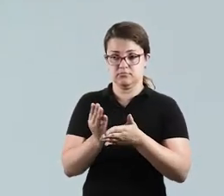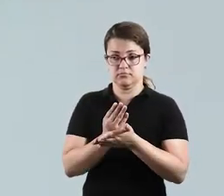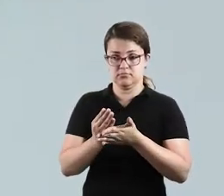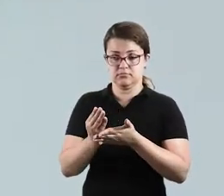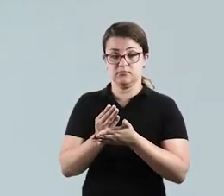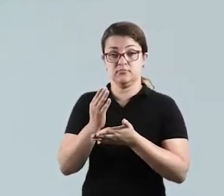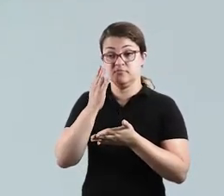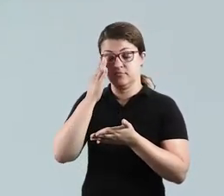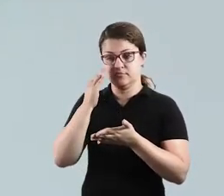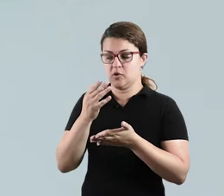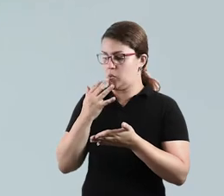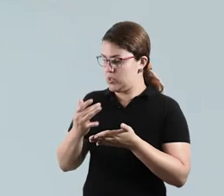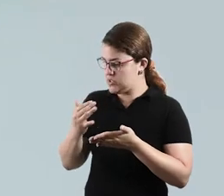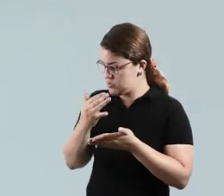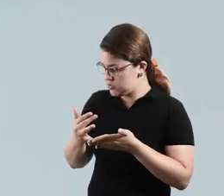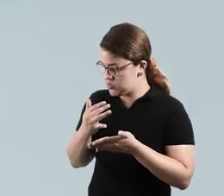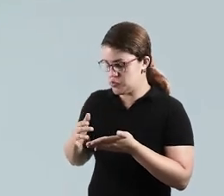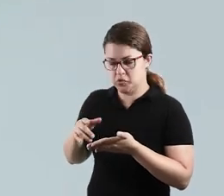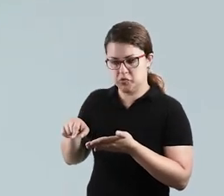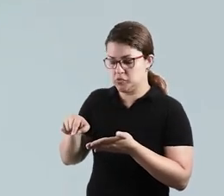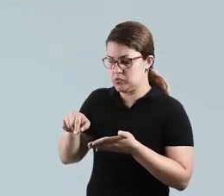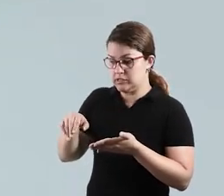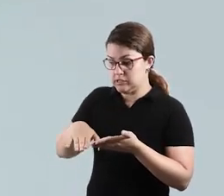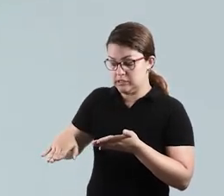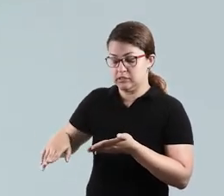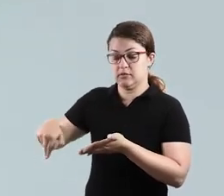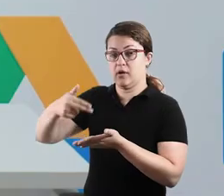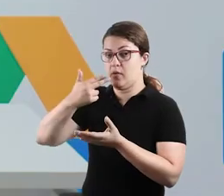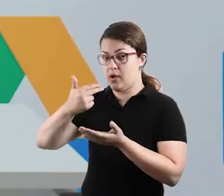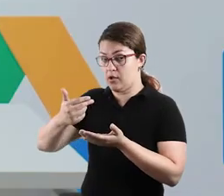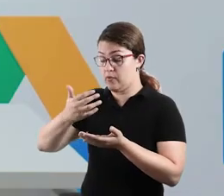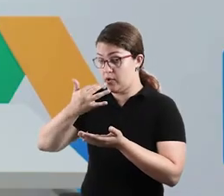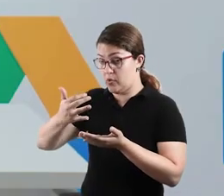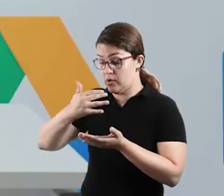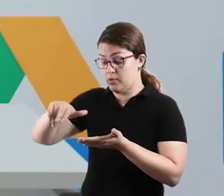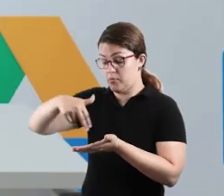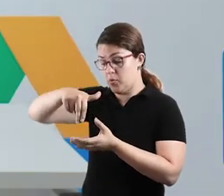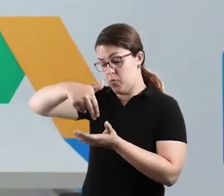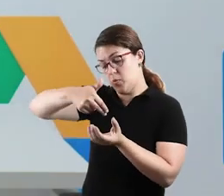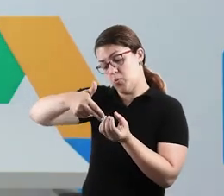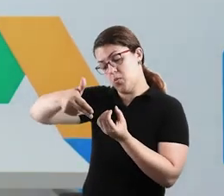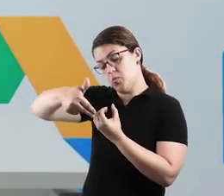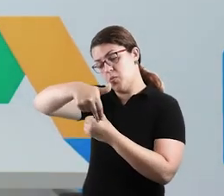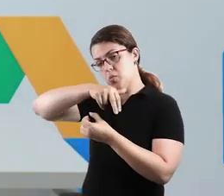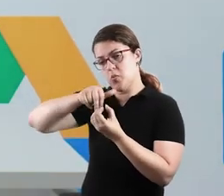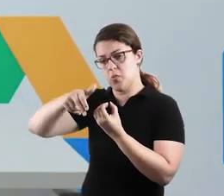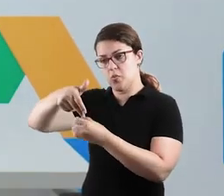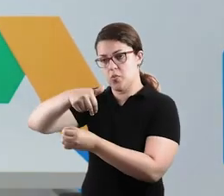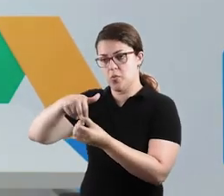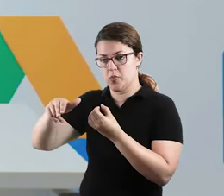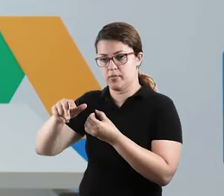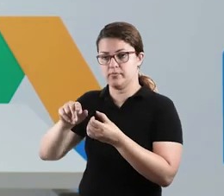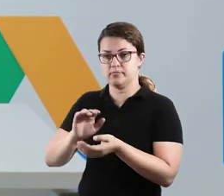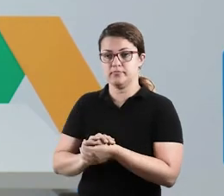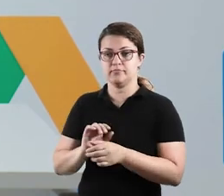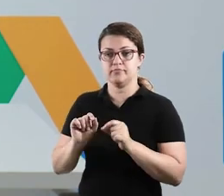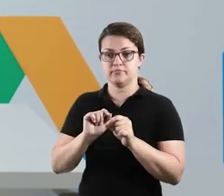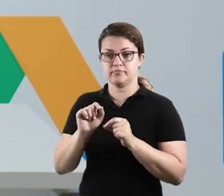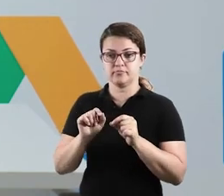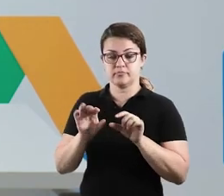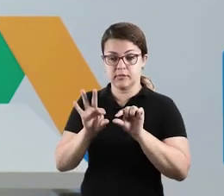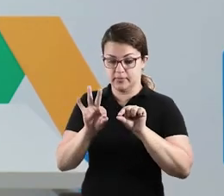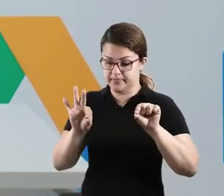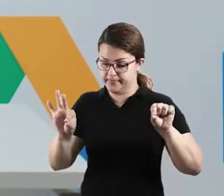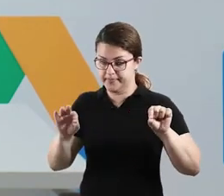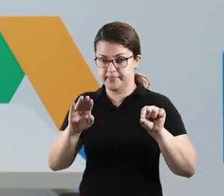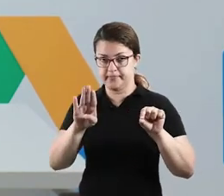criança pintar bem coloridinho, várias cores, as cores que você tiver disponível em casa. E então você vai pegar um barbante, um cordão,